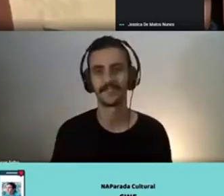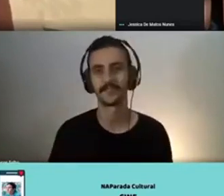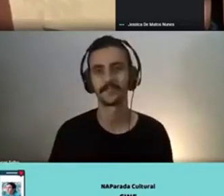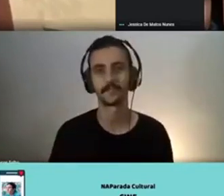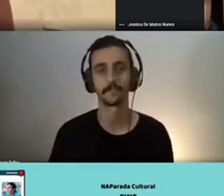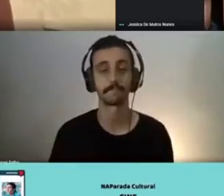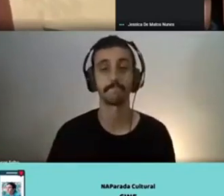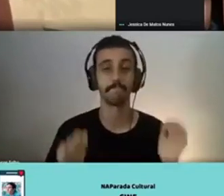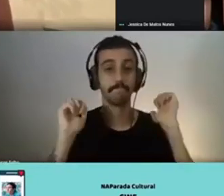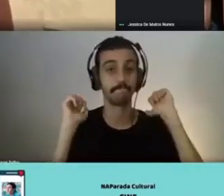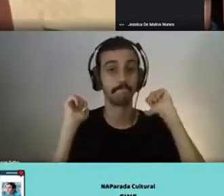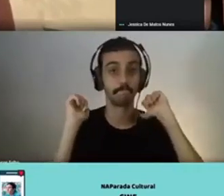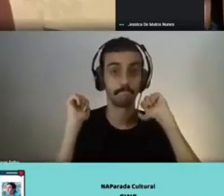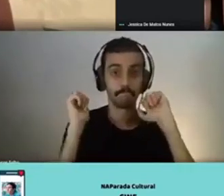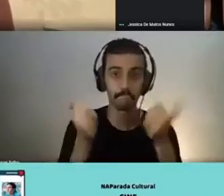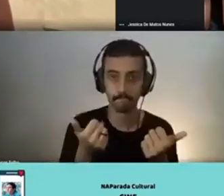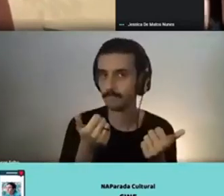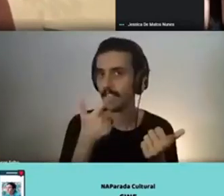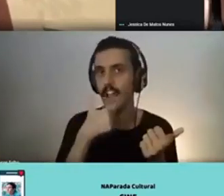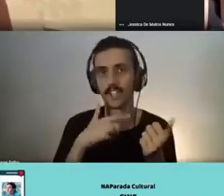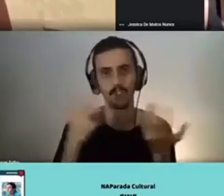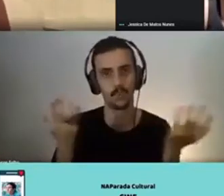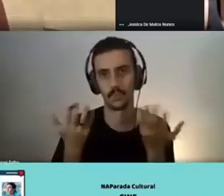isso, gente. Queria desejar